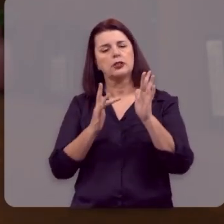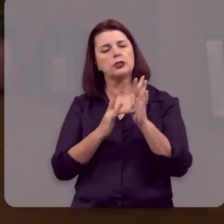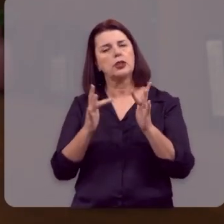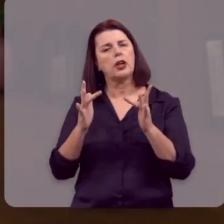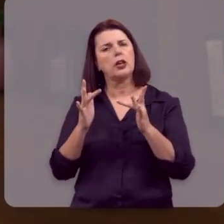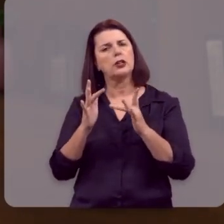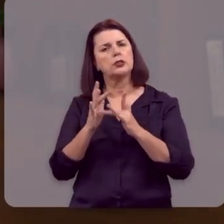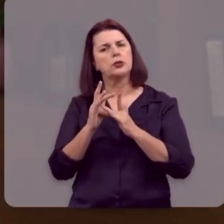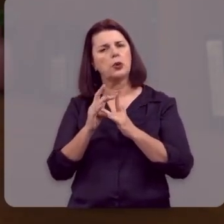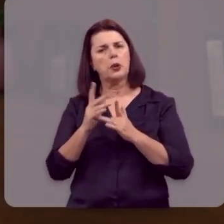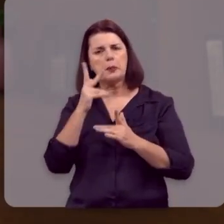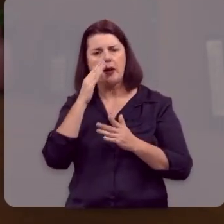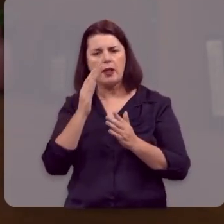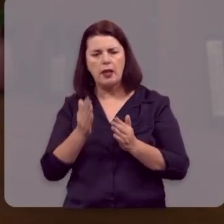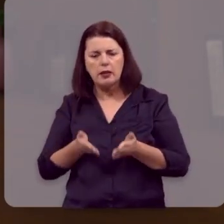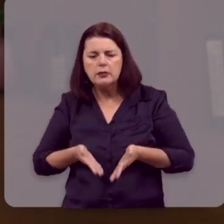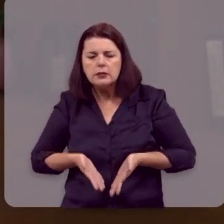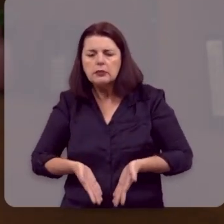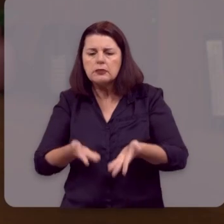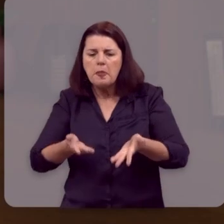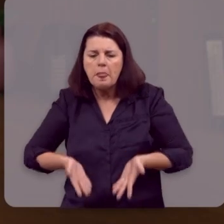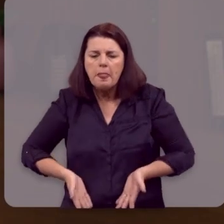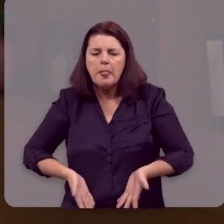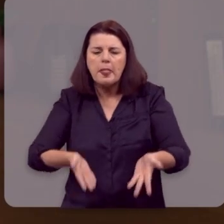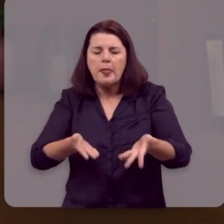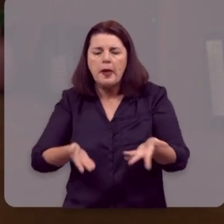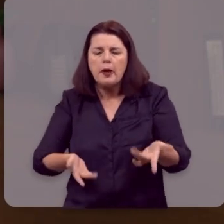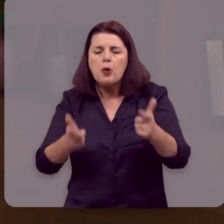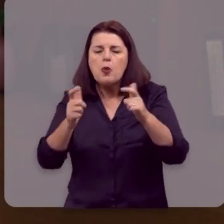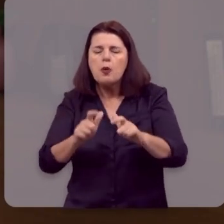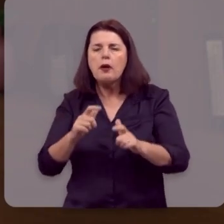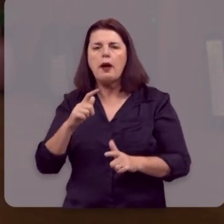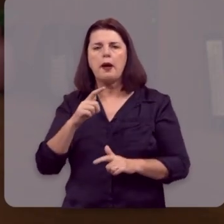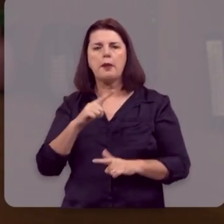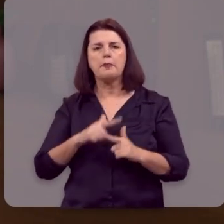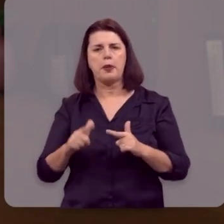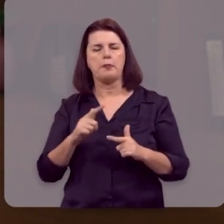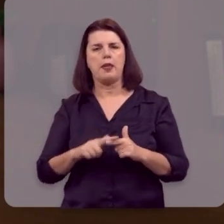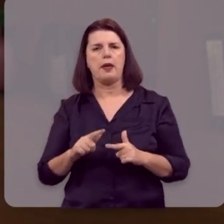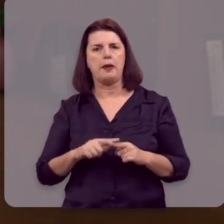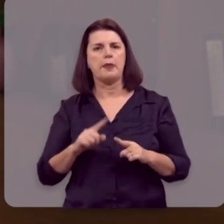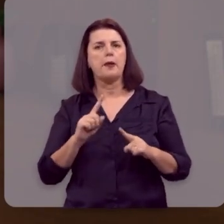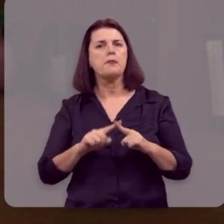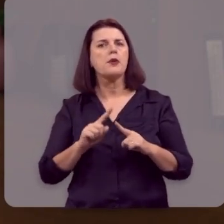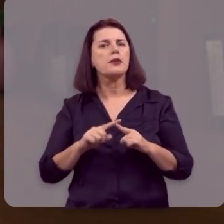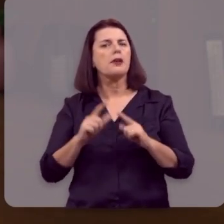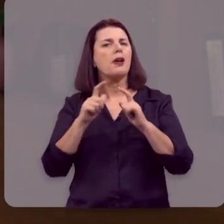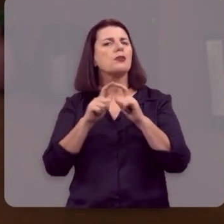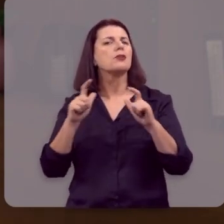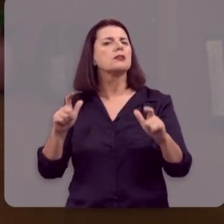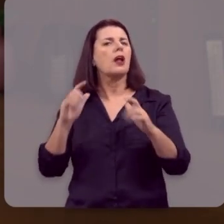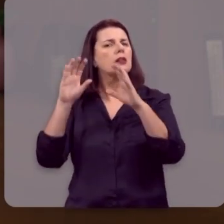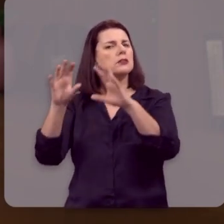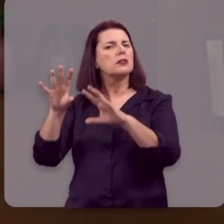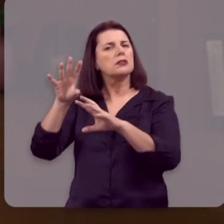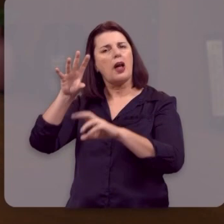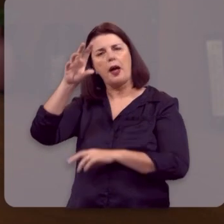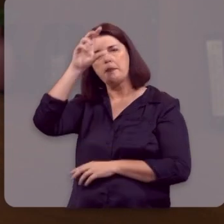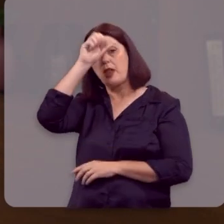Jesus nos empurra às vezes para o miolo da tempestade, porque as grandes lições da